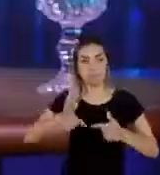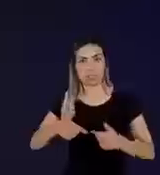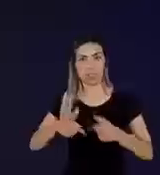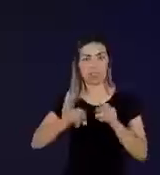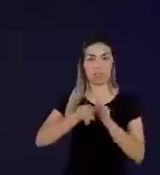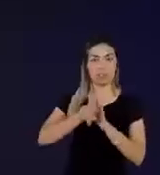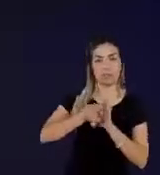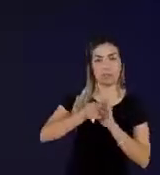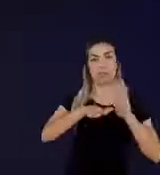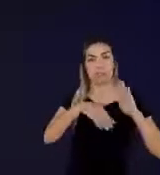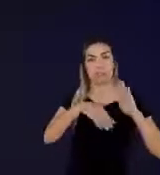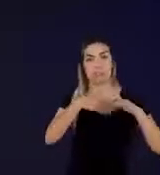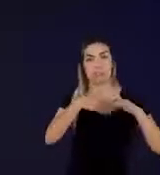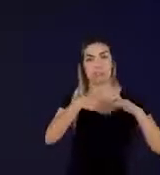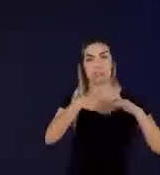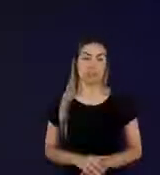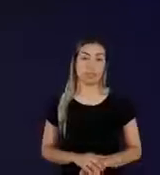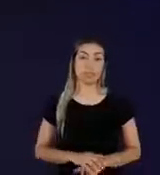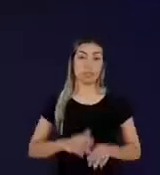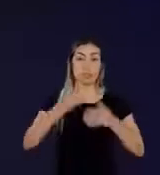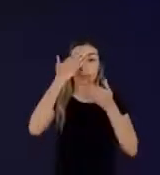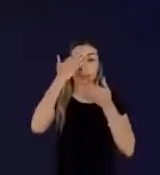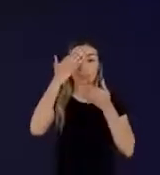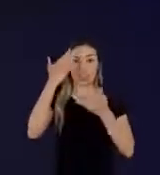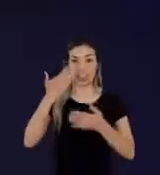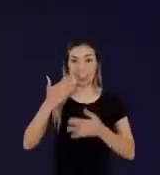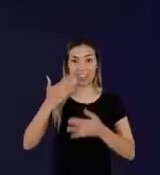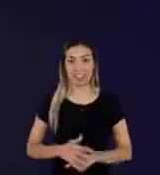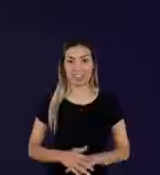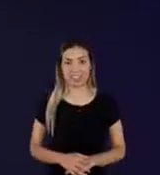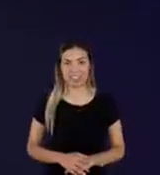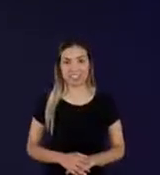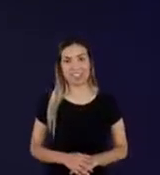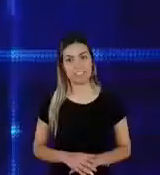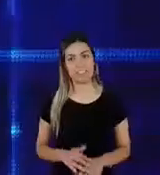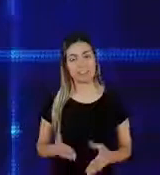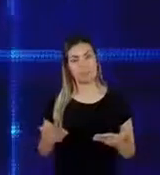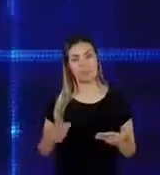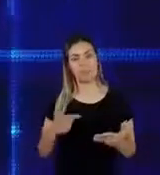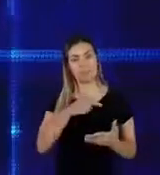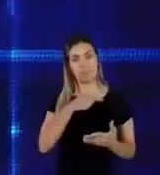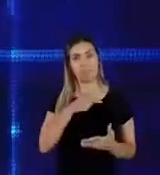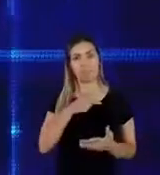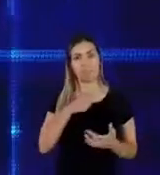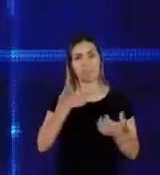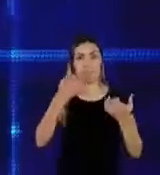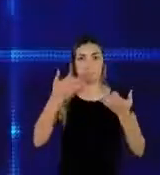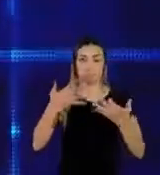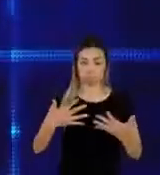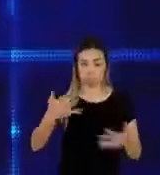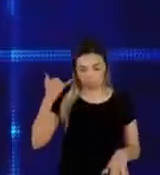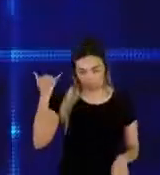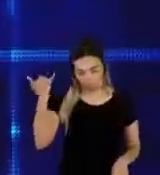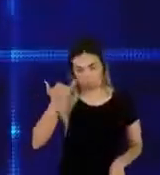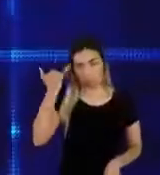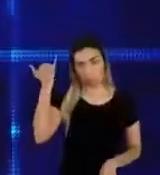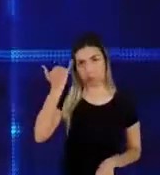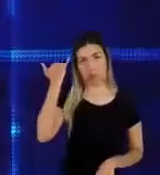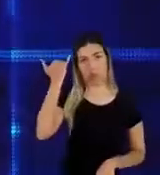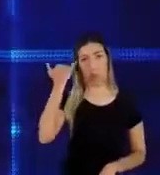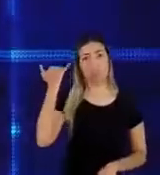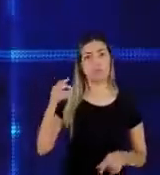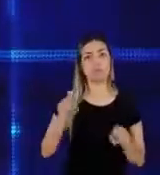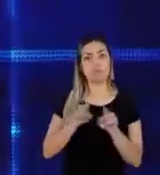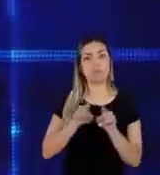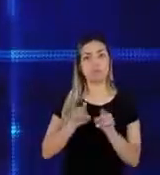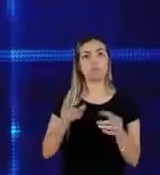desenvolvimento. Obrigada, Carmen. Acho que essas manifestações são muito relevantes, né? Até gostaria também de fazer umas